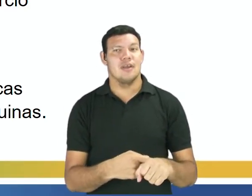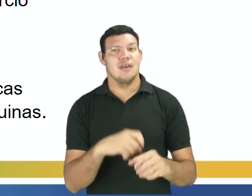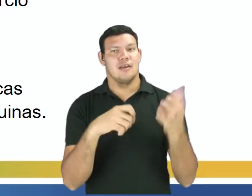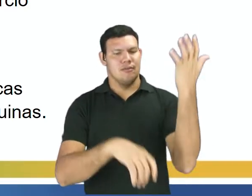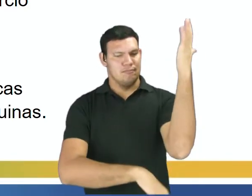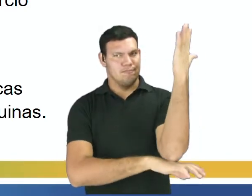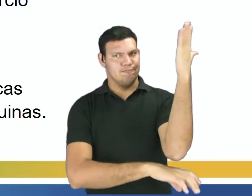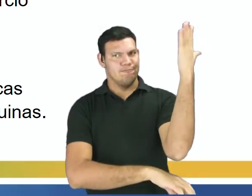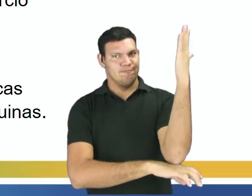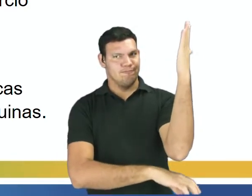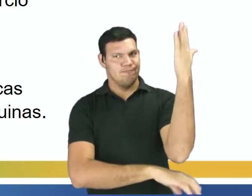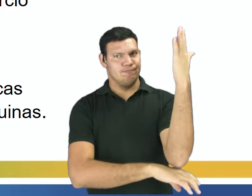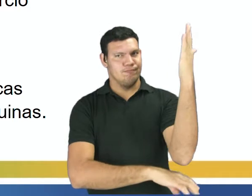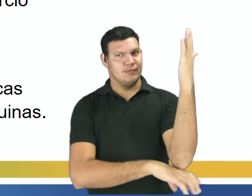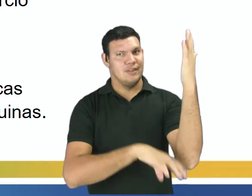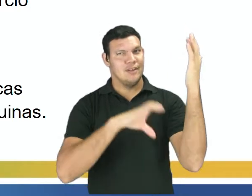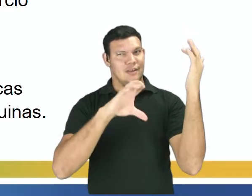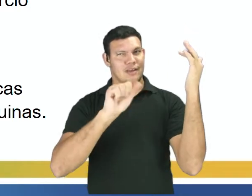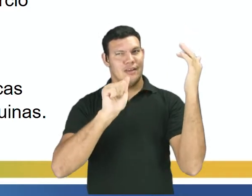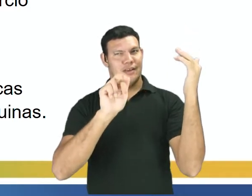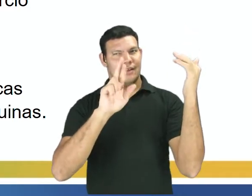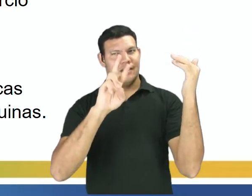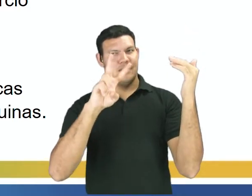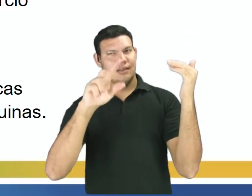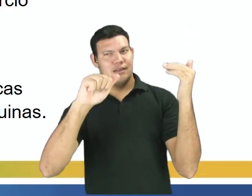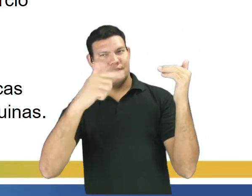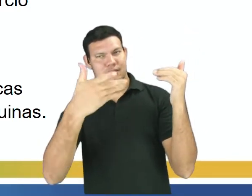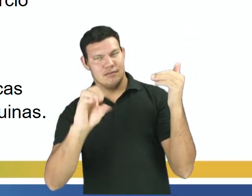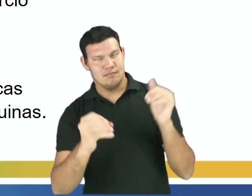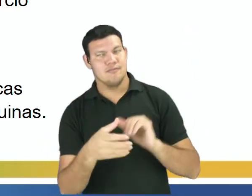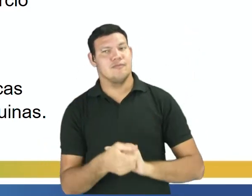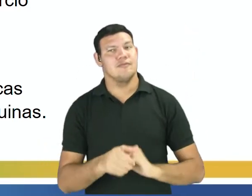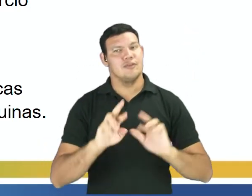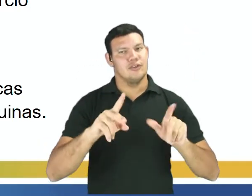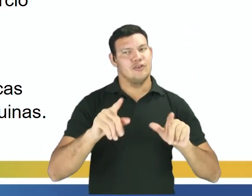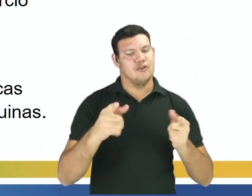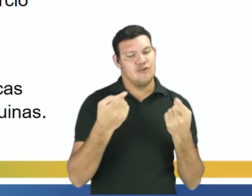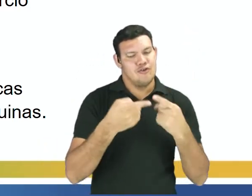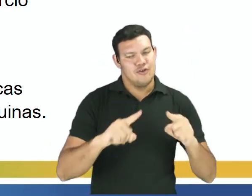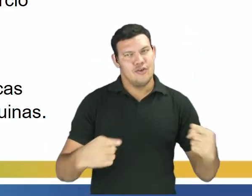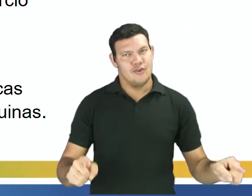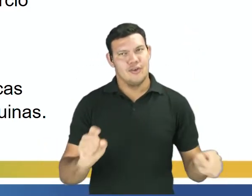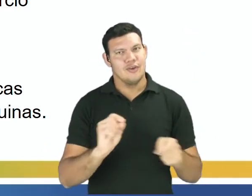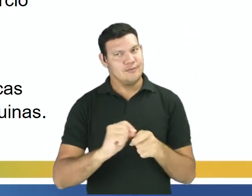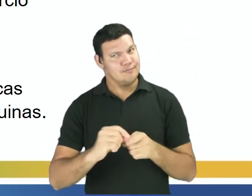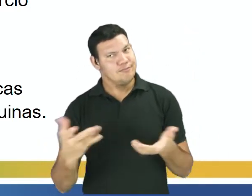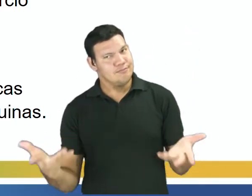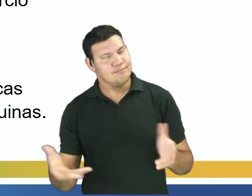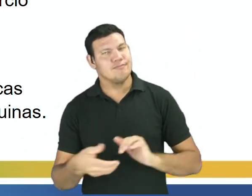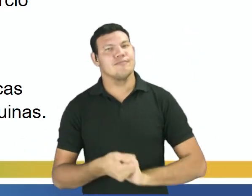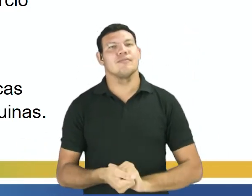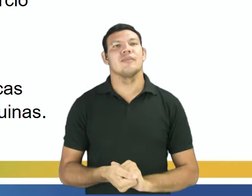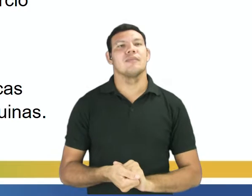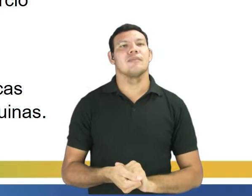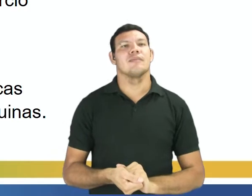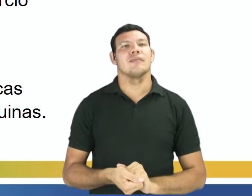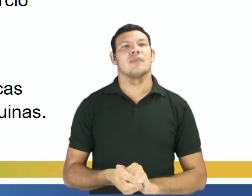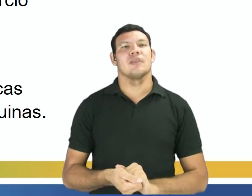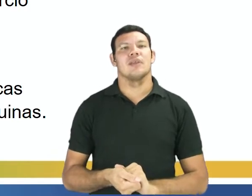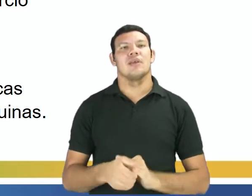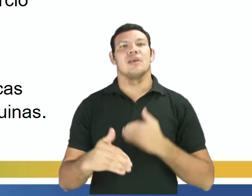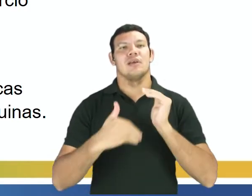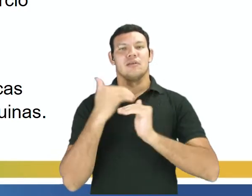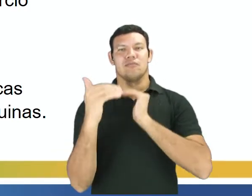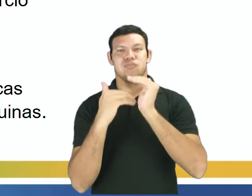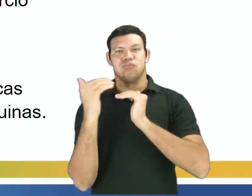são totalmente diferentes. O outro ponto é desenvolvimento da máquina a vapor e da locomotiva. Olha só, máquina a